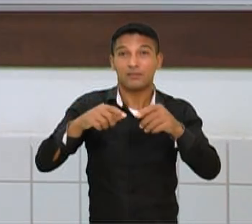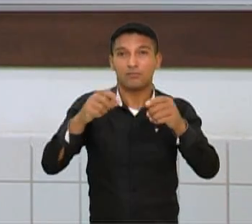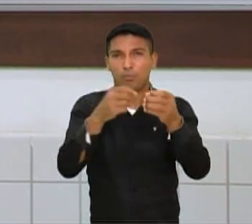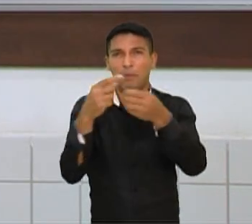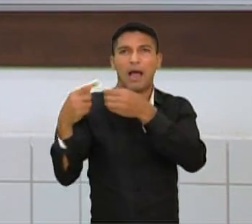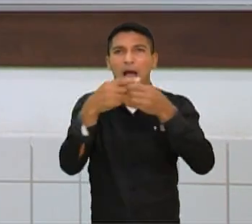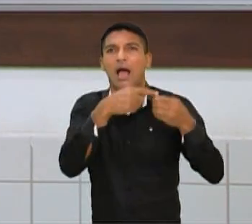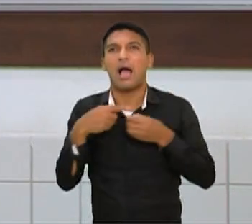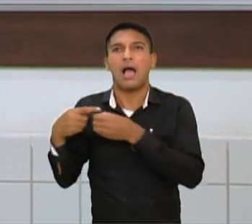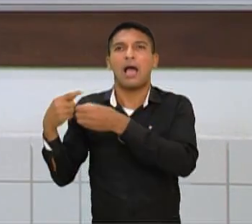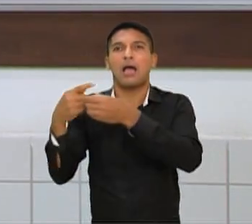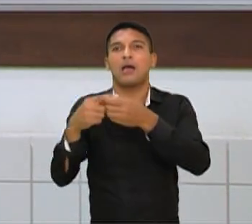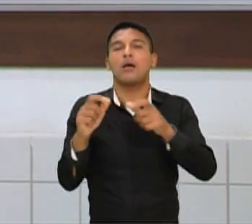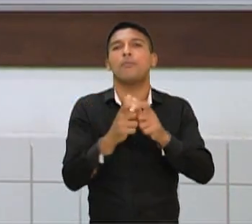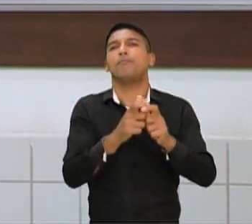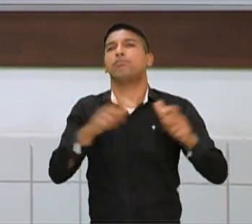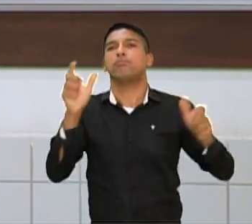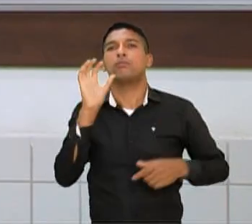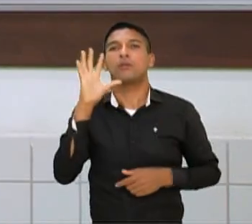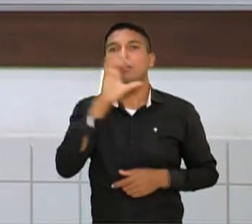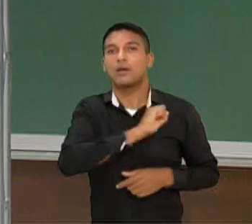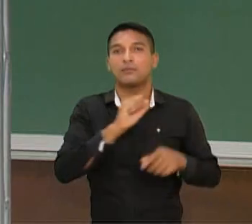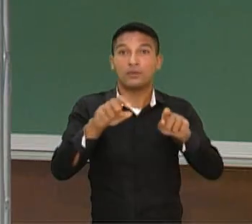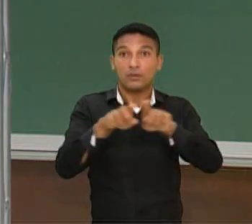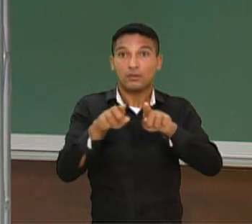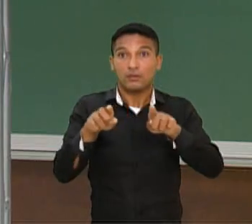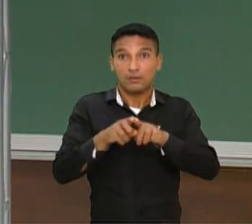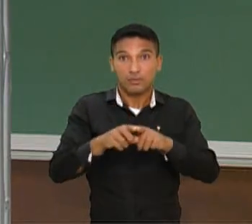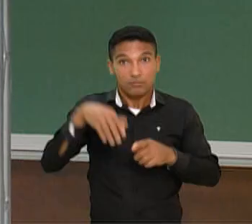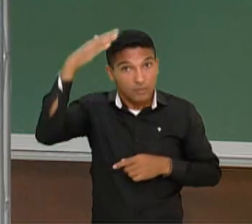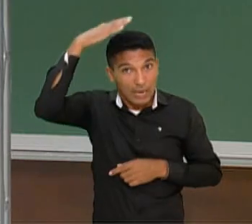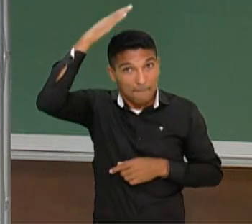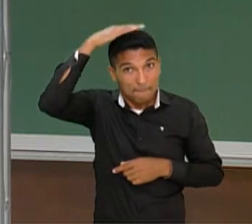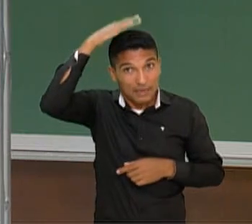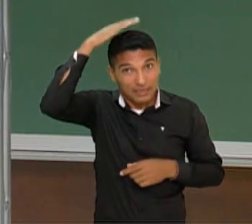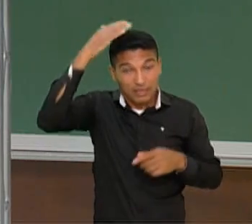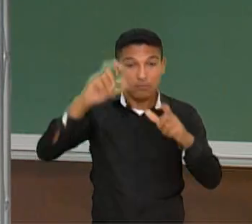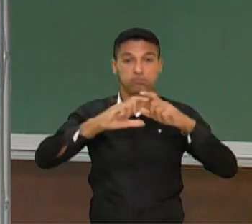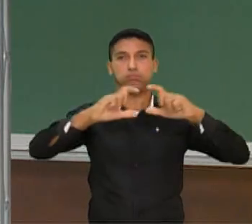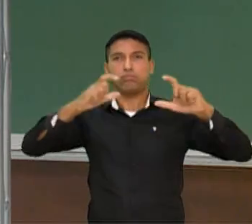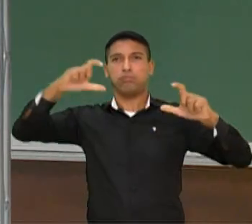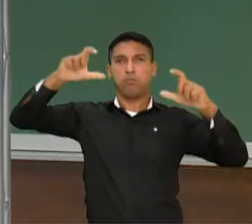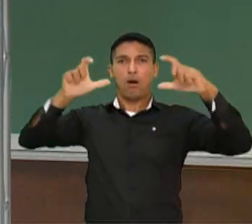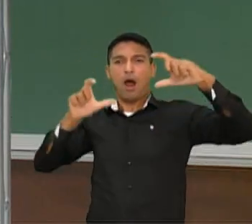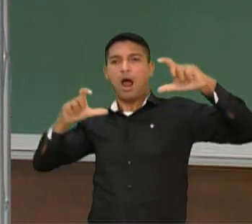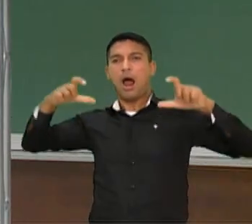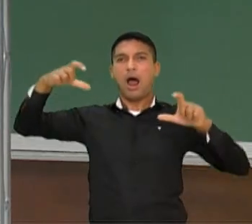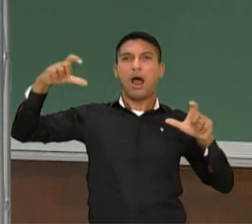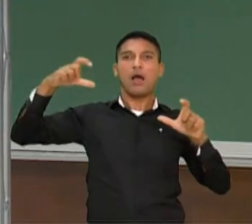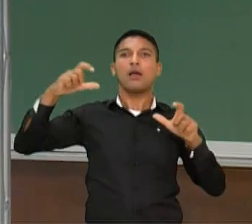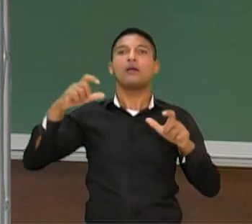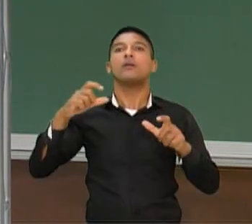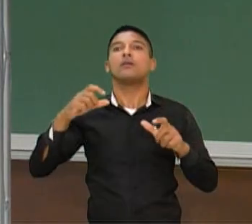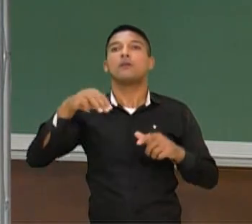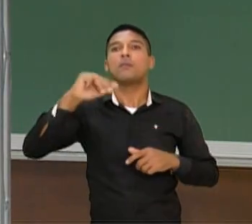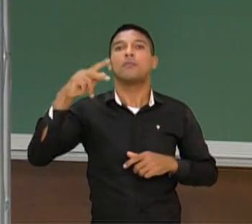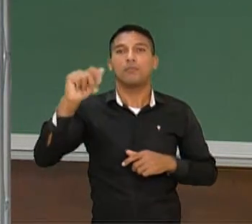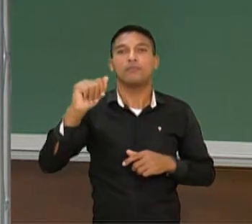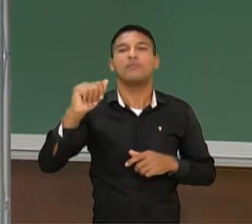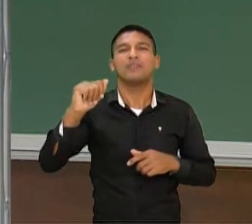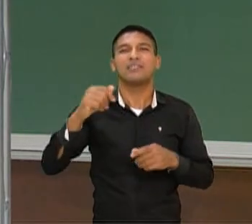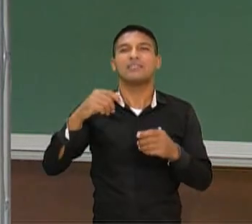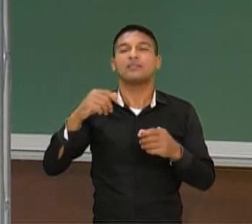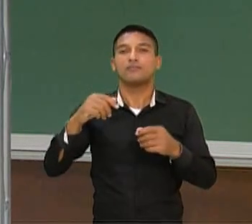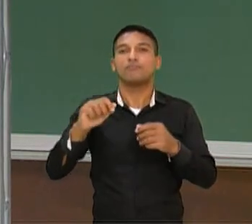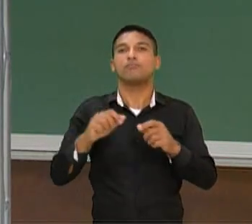extremamente vantajoso pelo lado econômico, mas pelo lado de meio ambiente também foi uma coisa que diagnosticou uma coisa